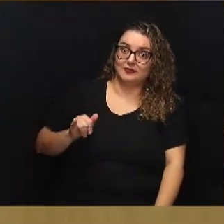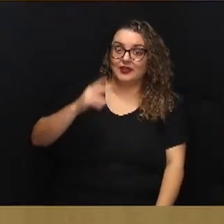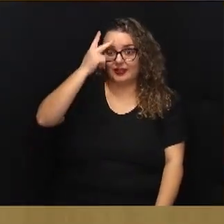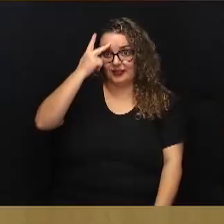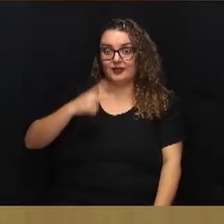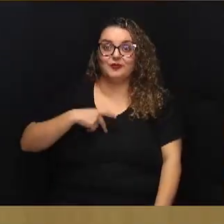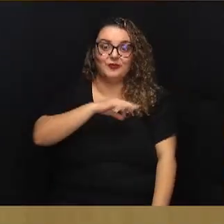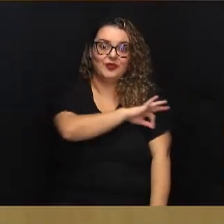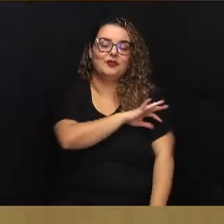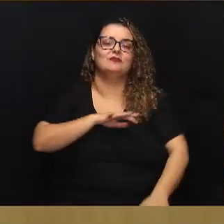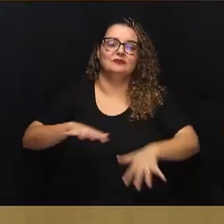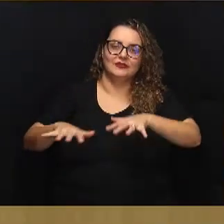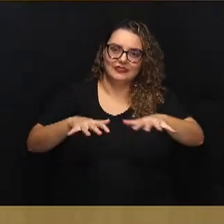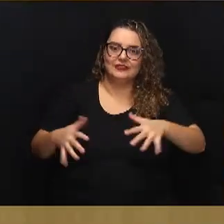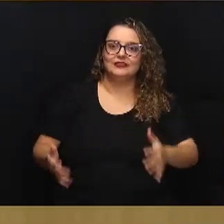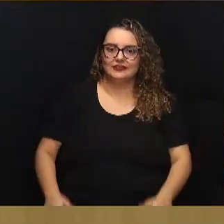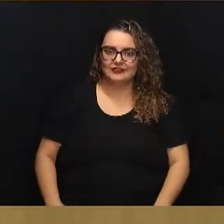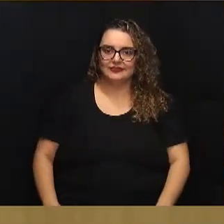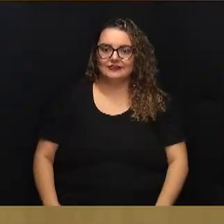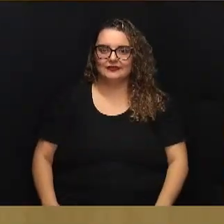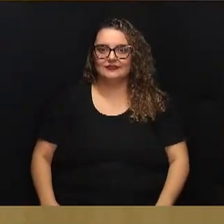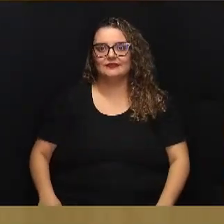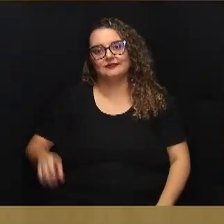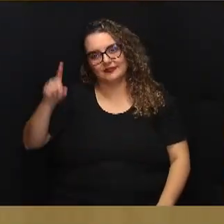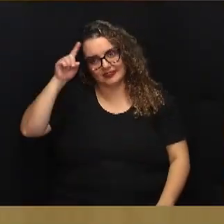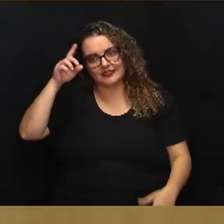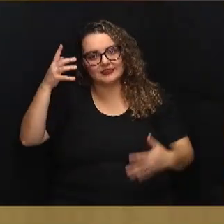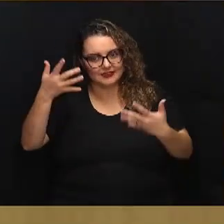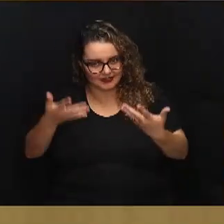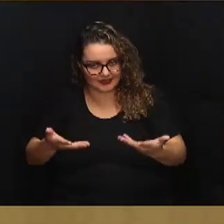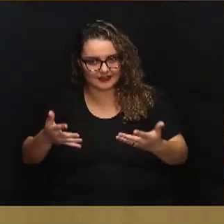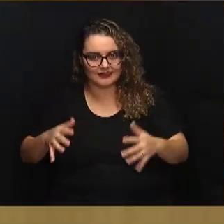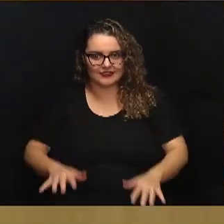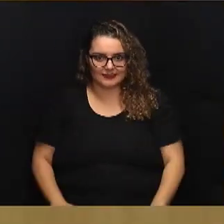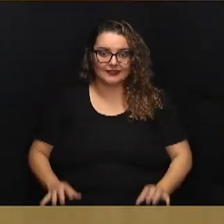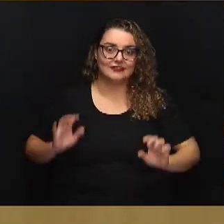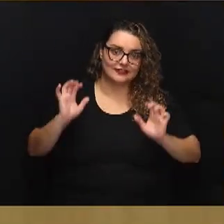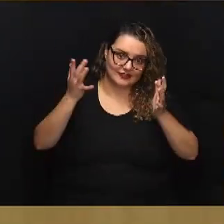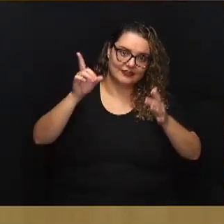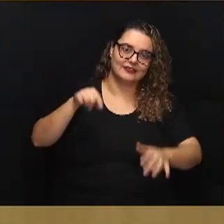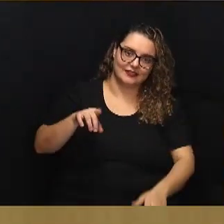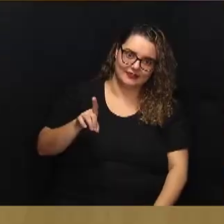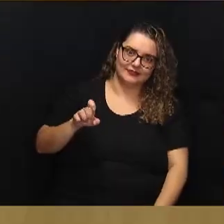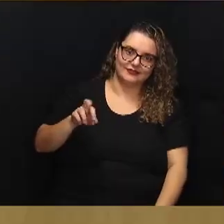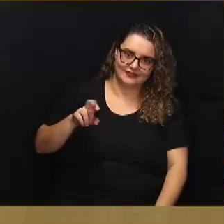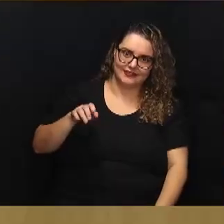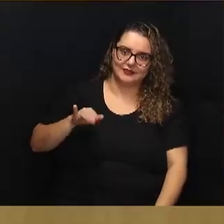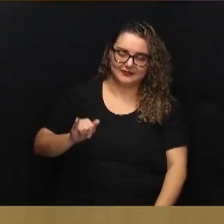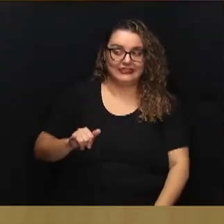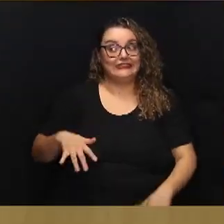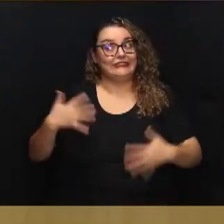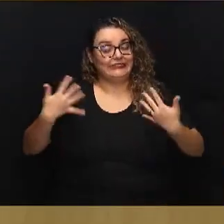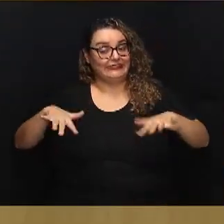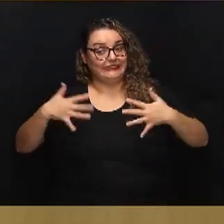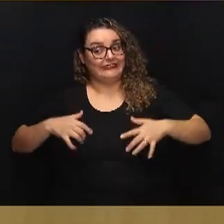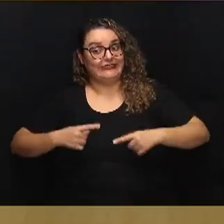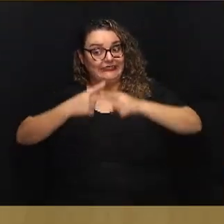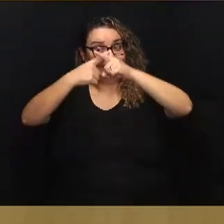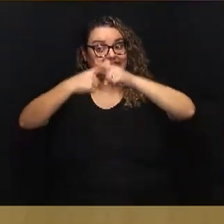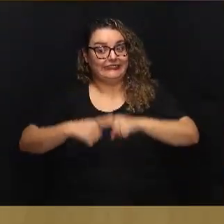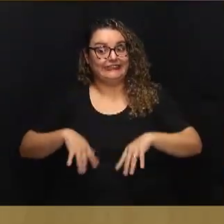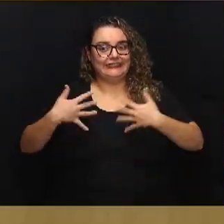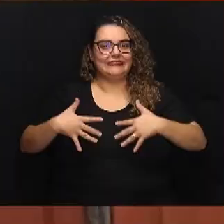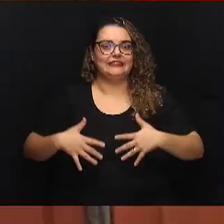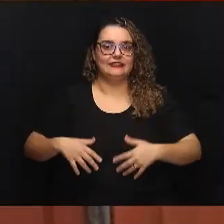estará mobilizada em torno dessa data, né? Desse evento que é o derby. Com certeza vai acirrar muito mais, né? A gente espera que de uma